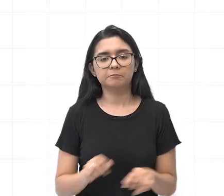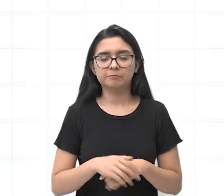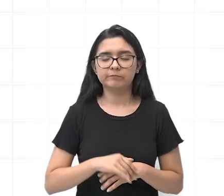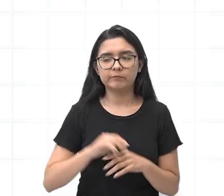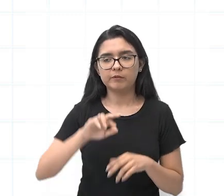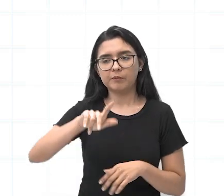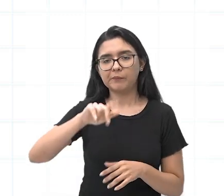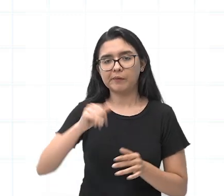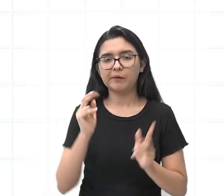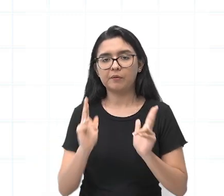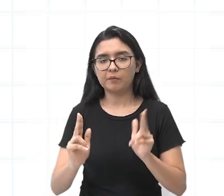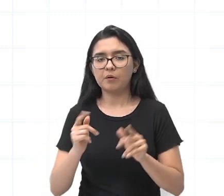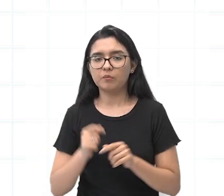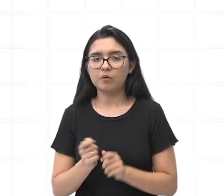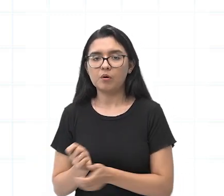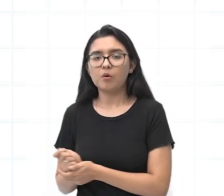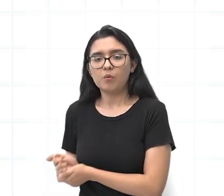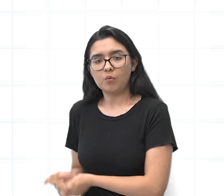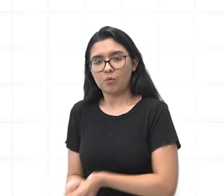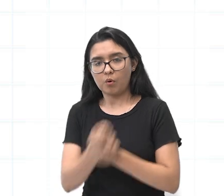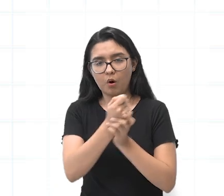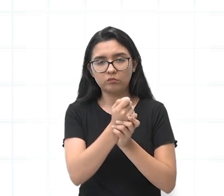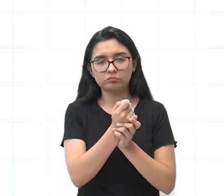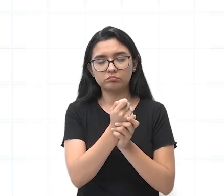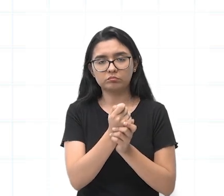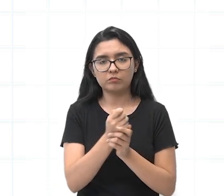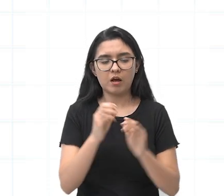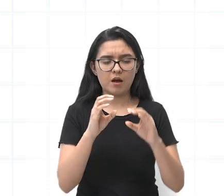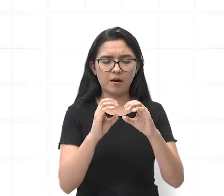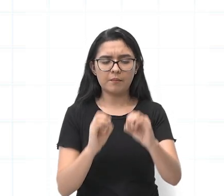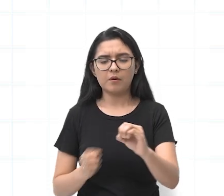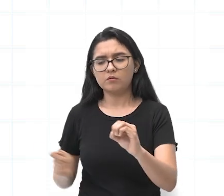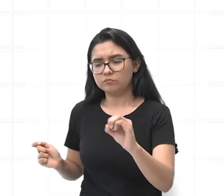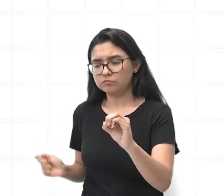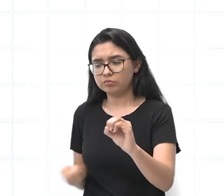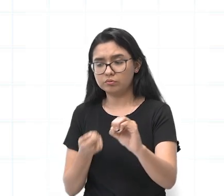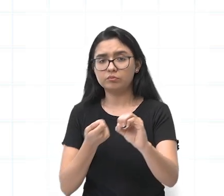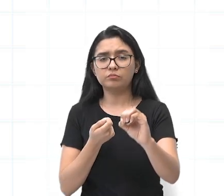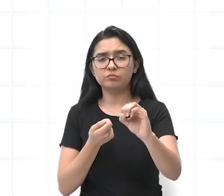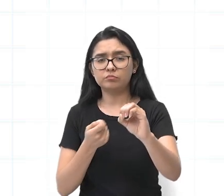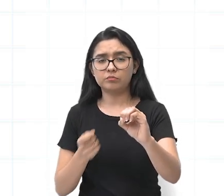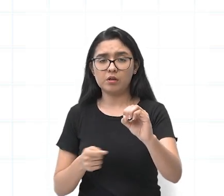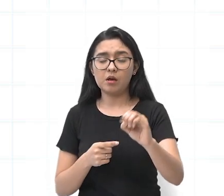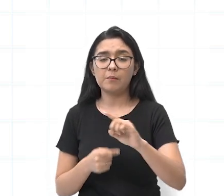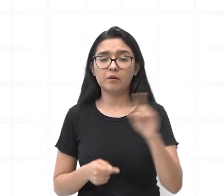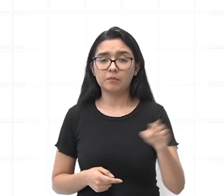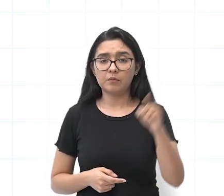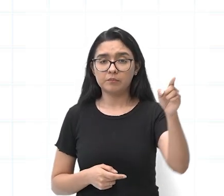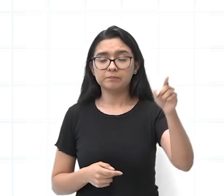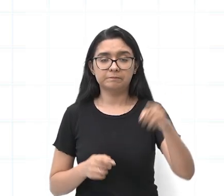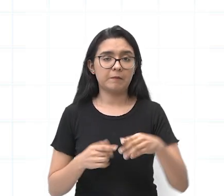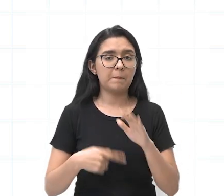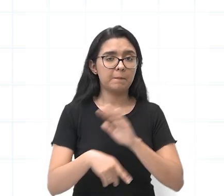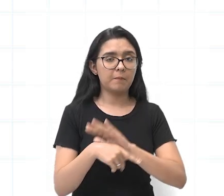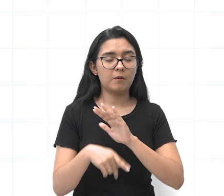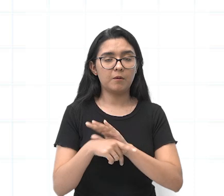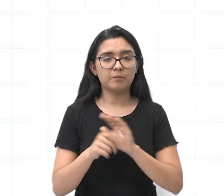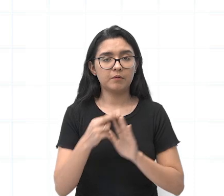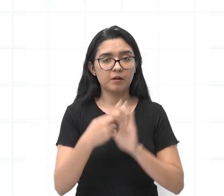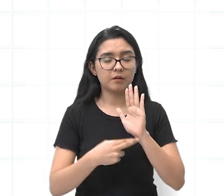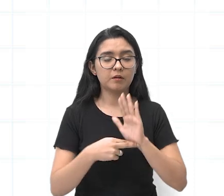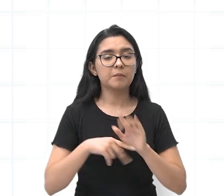o golfe, por exemplo, que as tacadas lançam a bola muito longe e faz parte da dinâmica do jogo. Esse não, esse